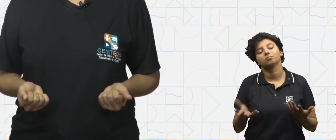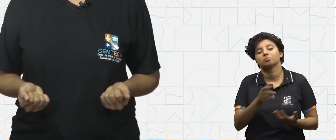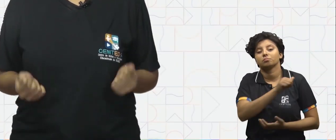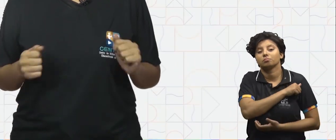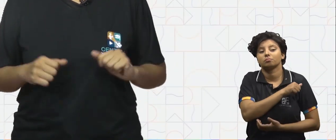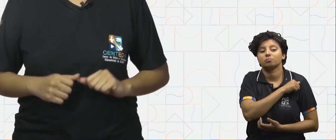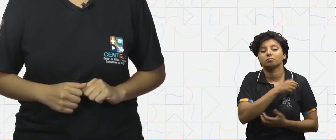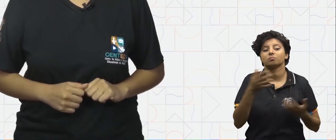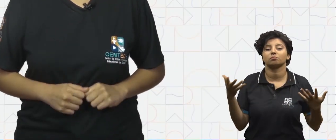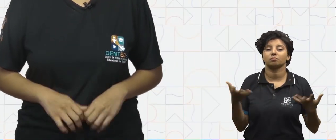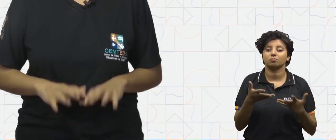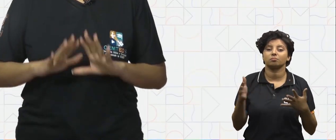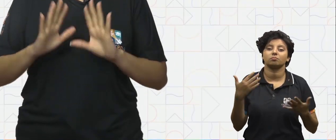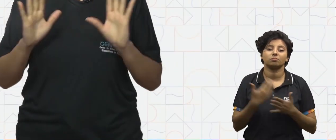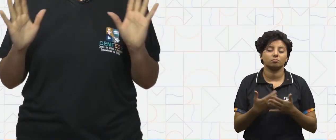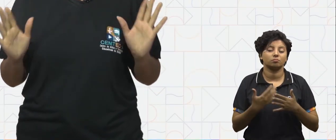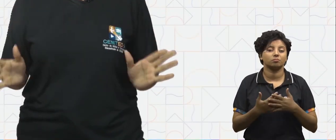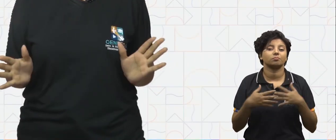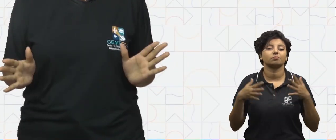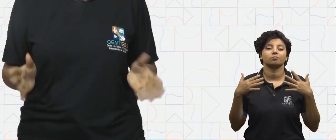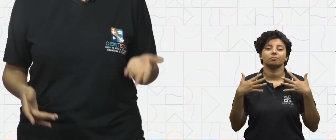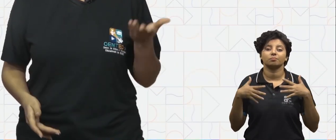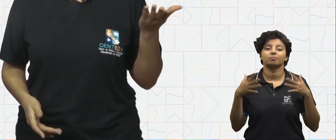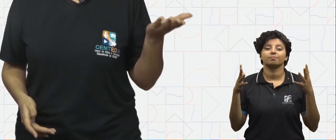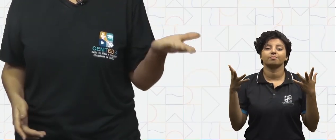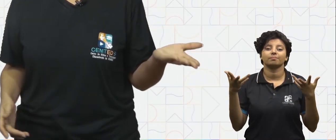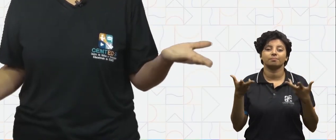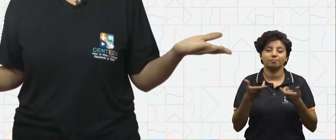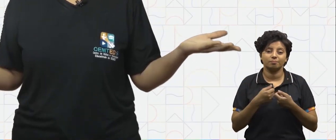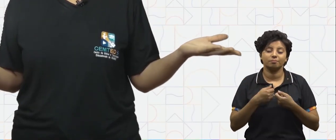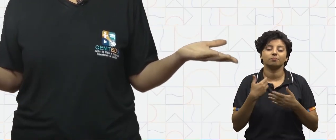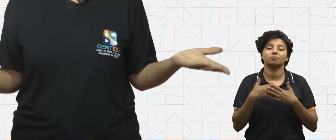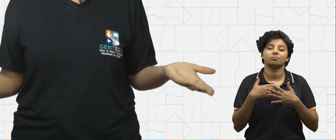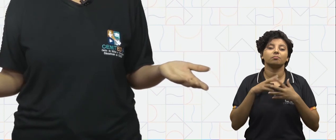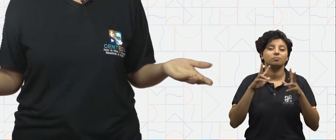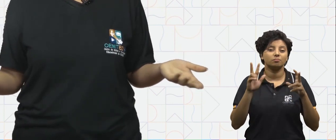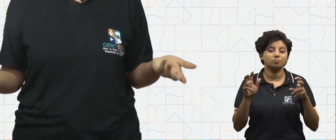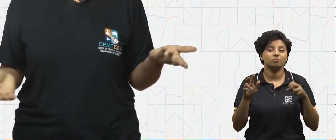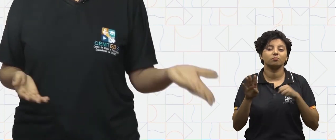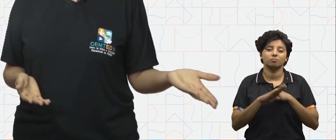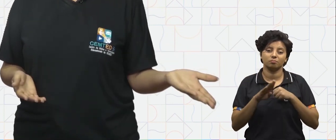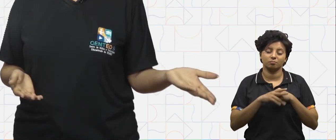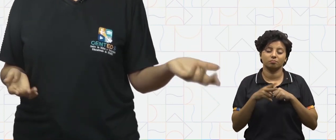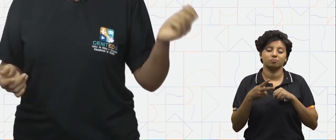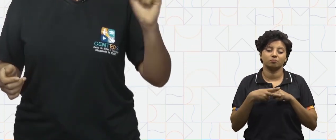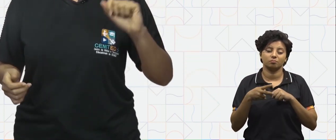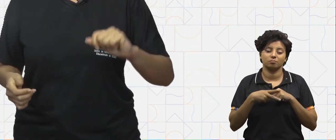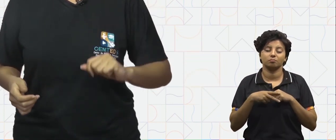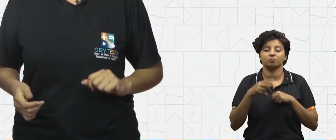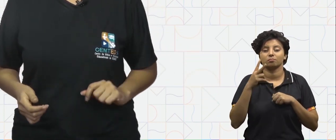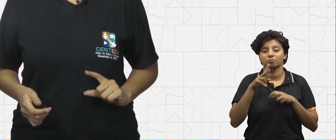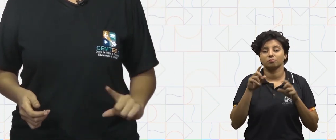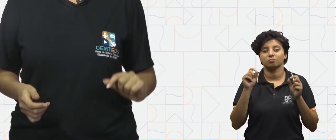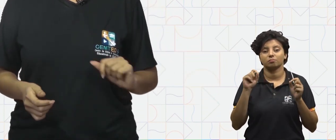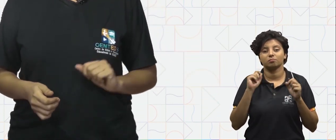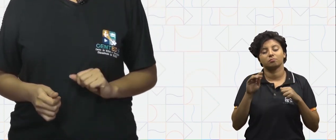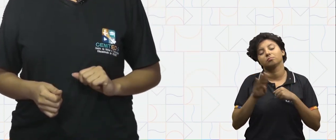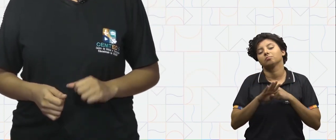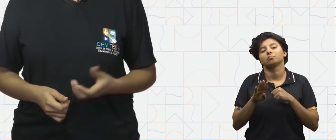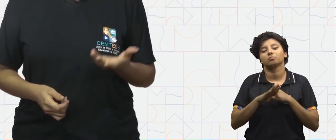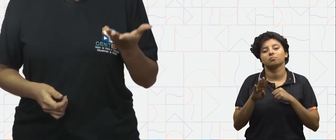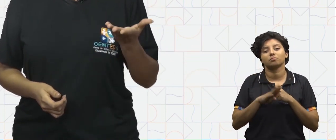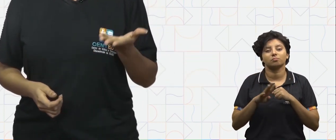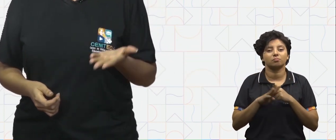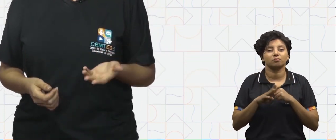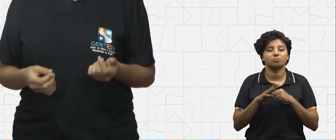Querido aluno, hoje nossa aula foi incrível. Estudamos sobre substantivos e verbos. Vimos que